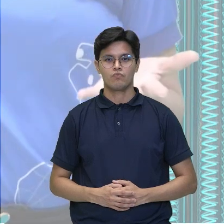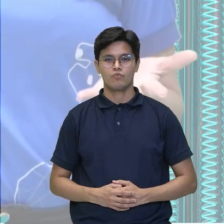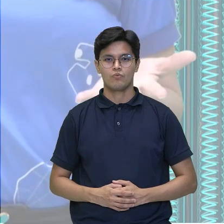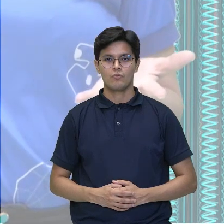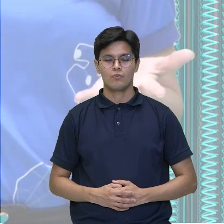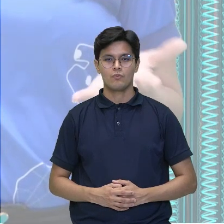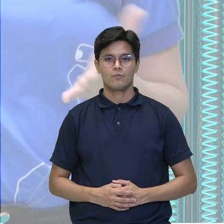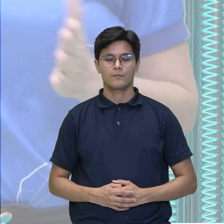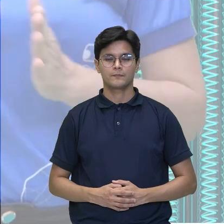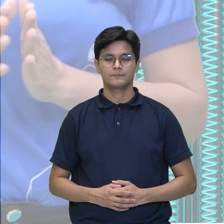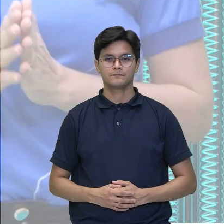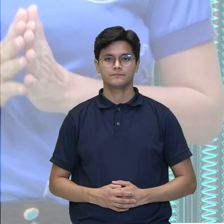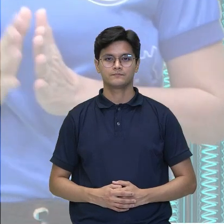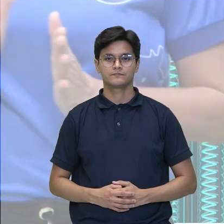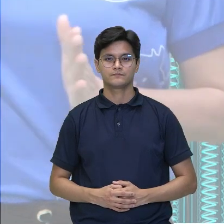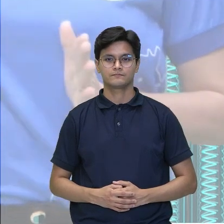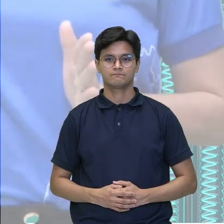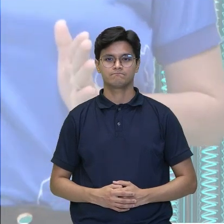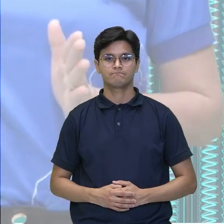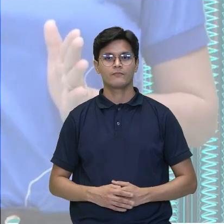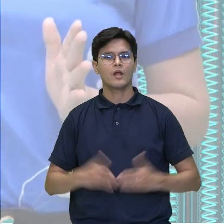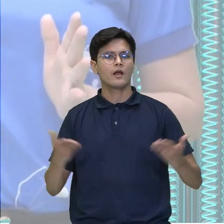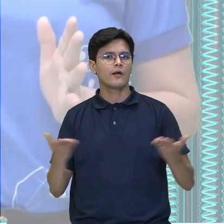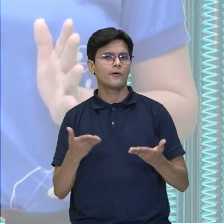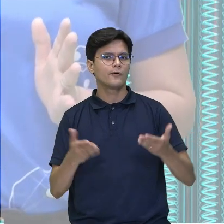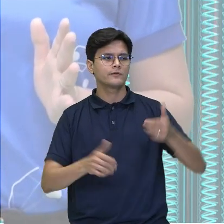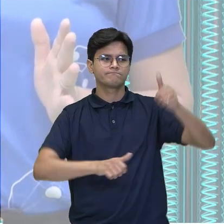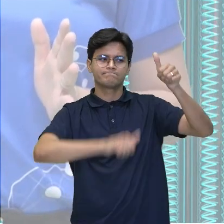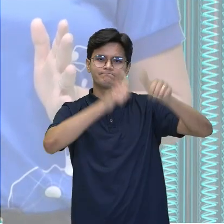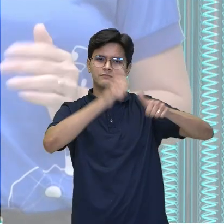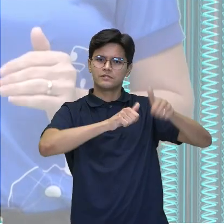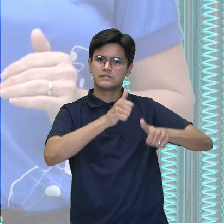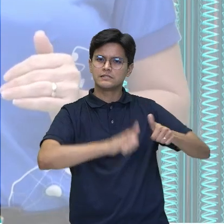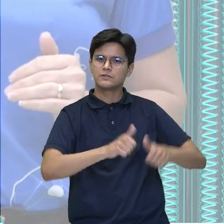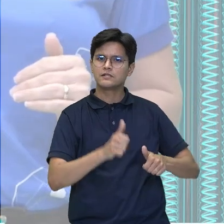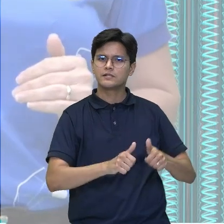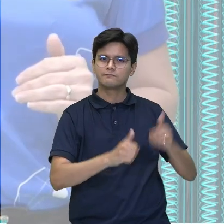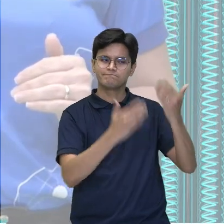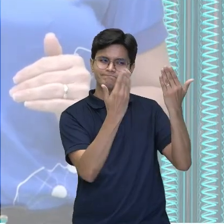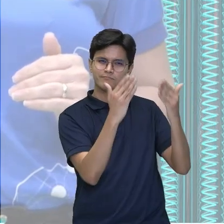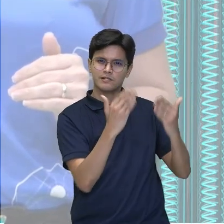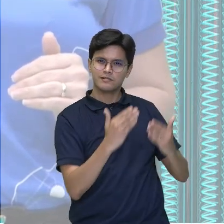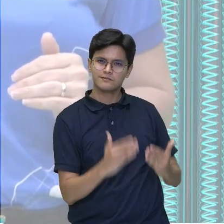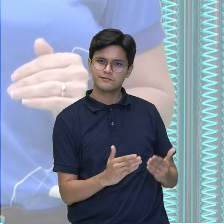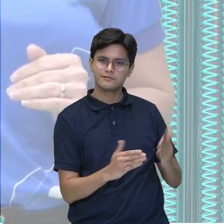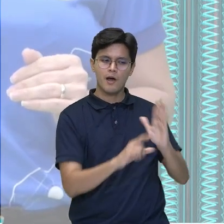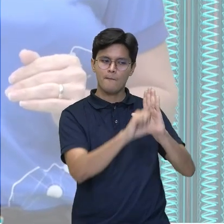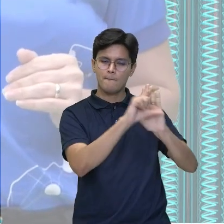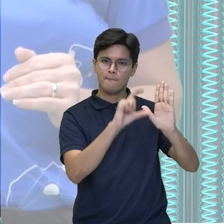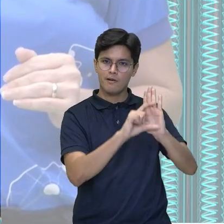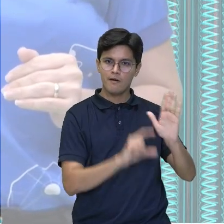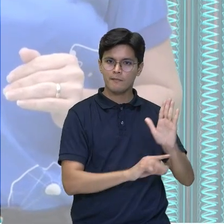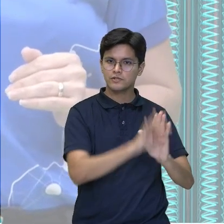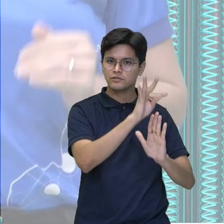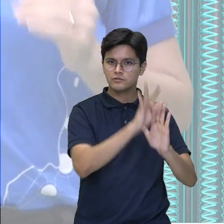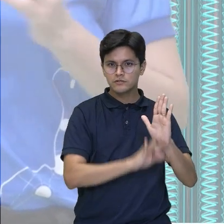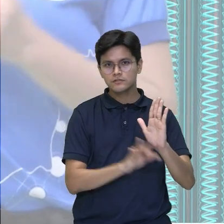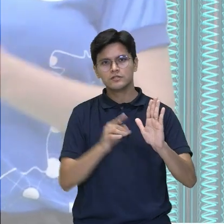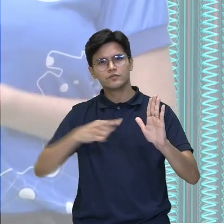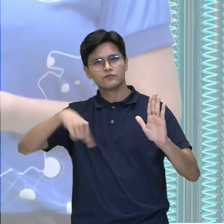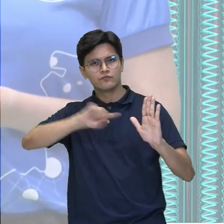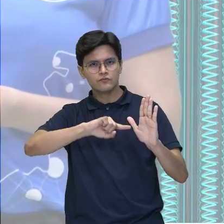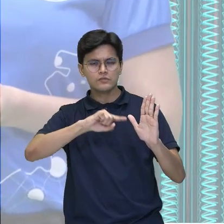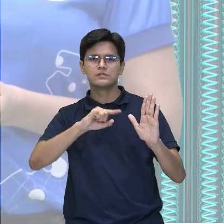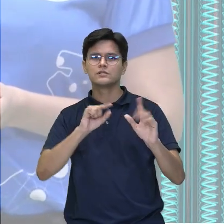Bem, agora nós vamos analisar partes do texto para que vocês possam observar a nossa